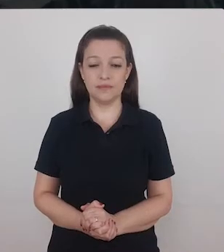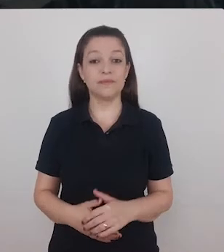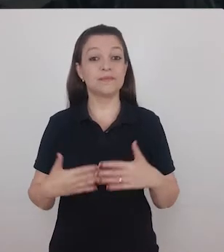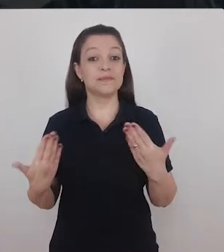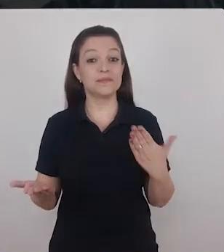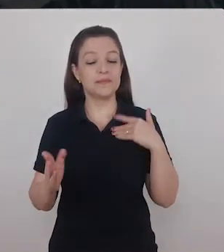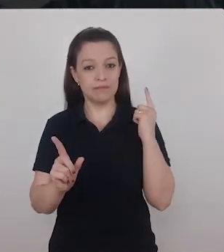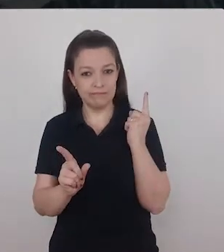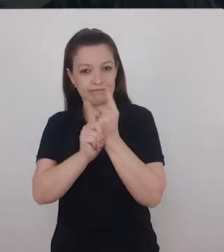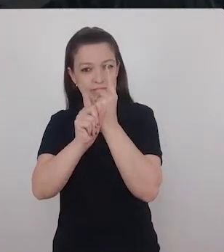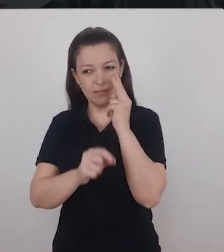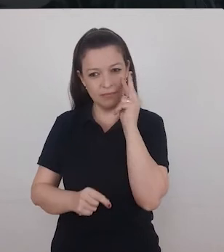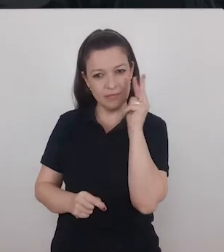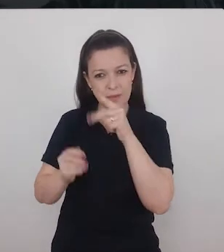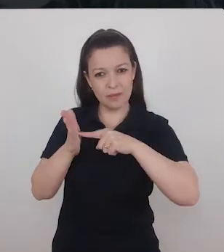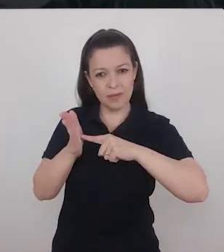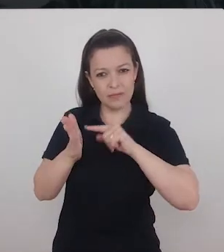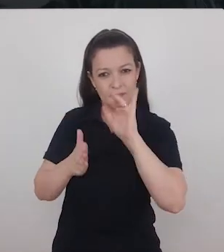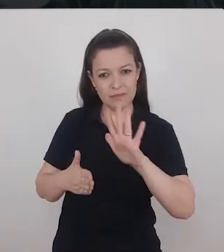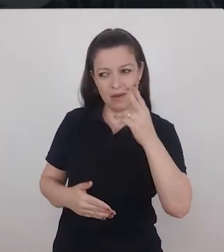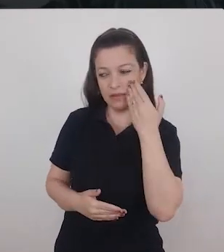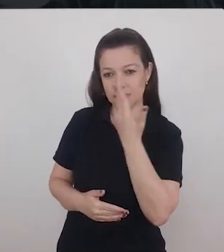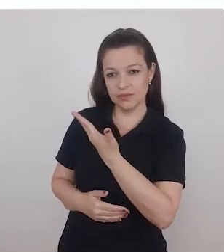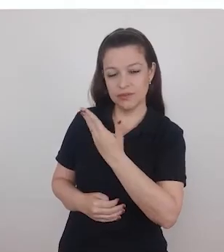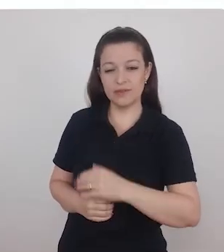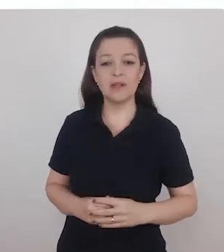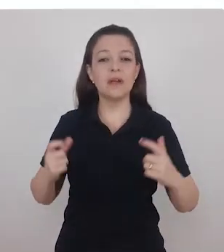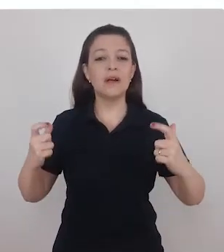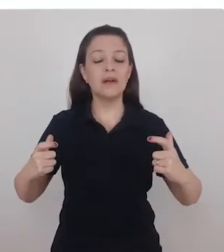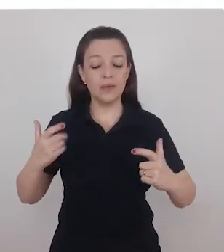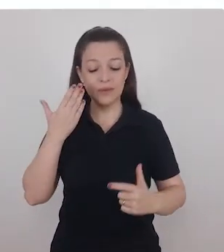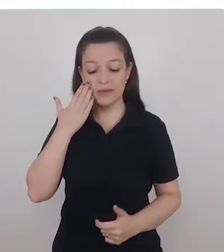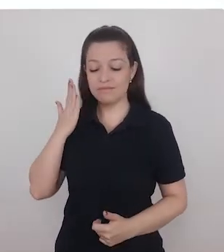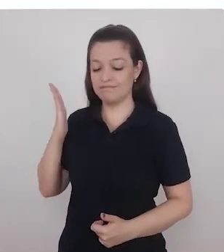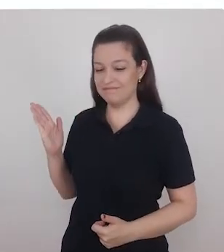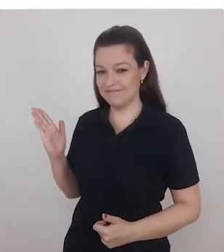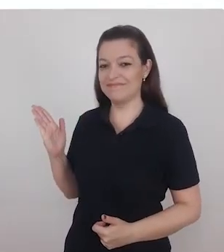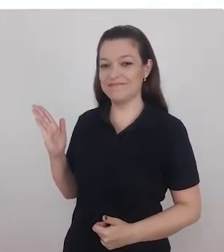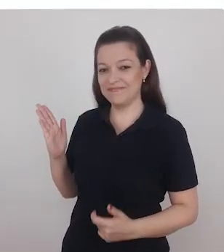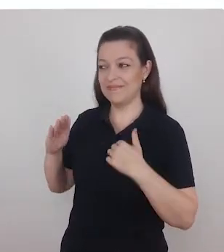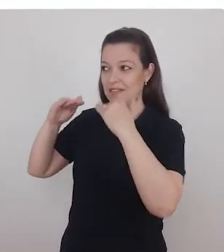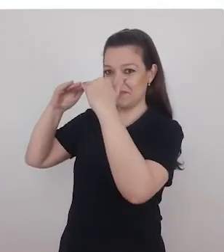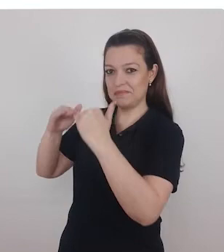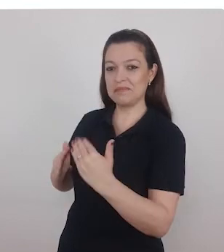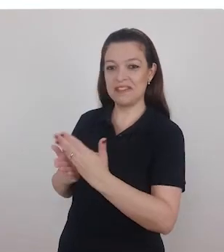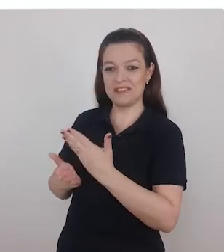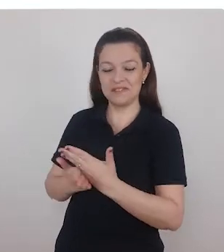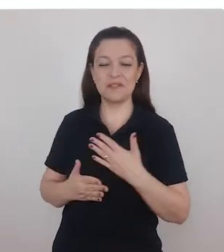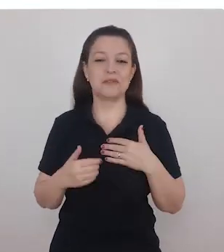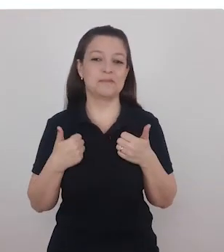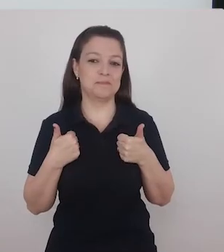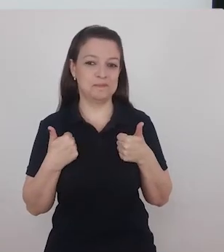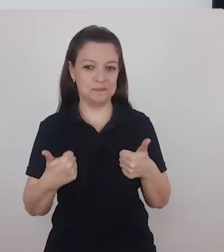E aí, encontraram o parafuso na imagem? Onde está? Aqui, ó, na estante. Muito